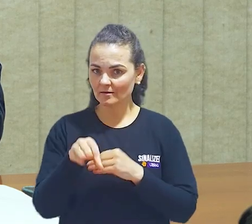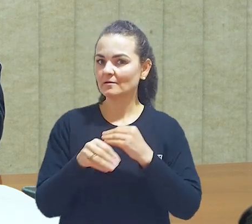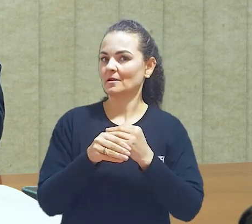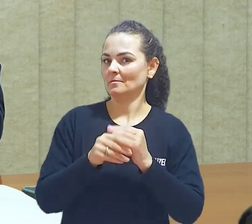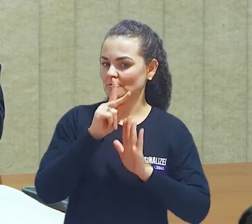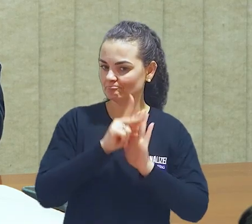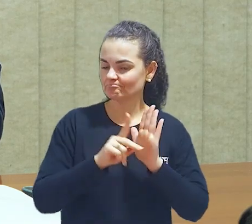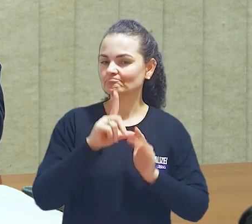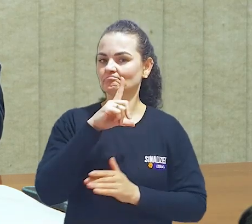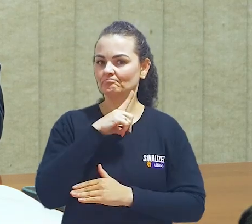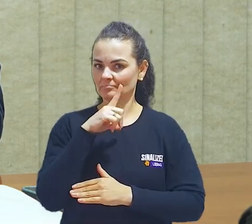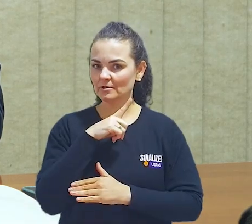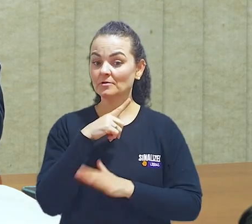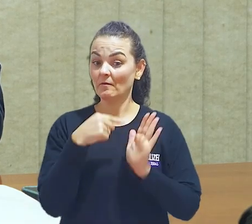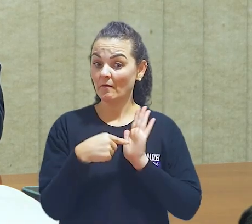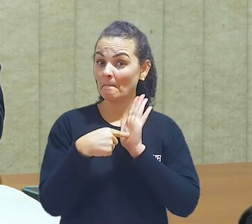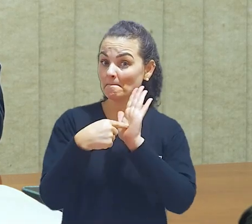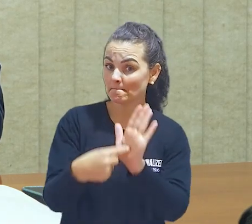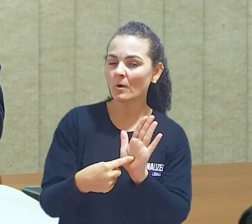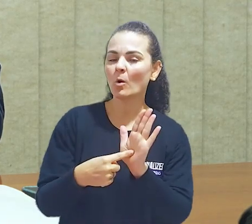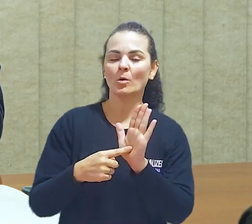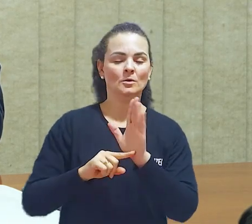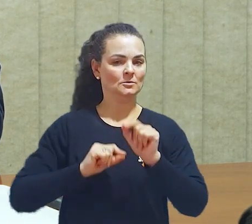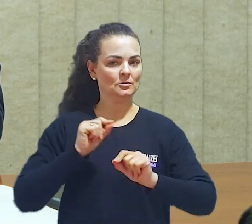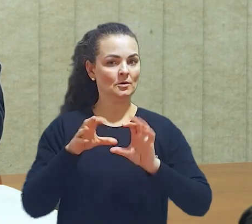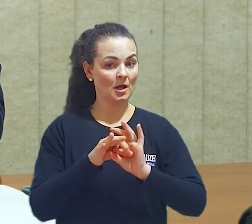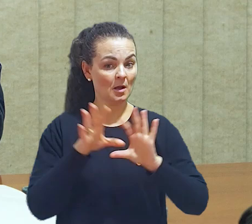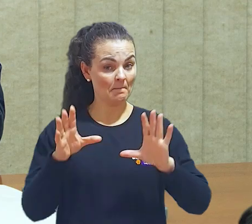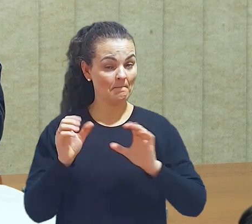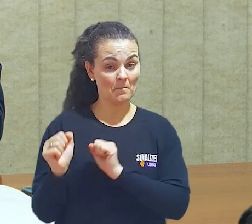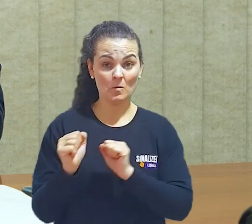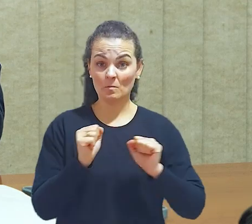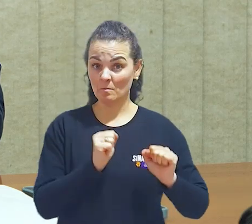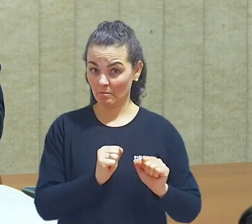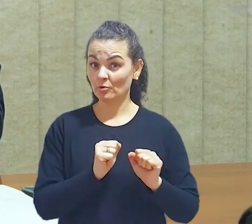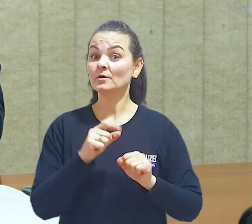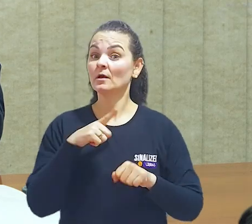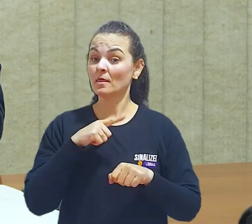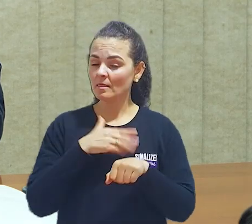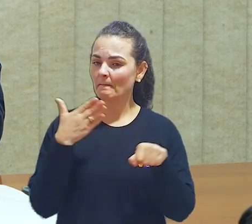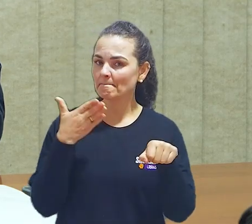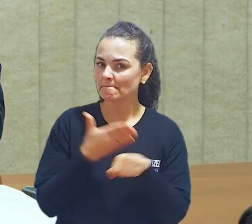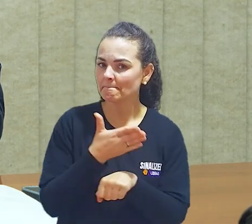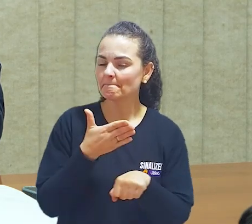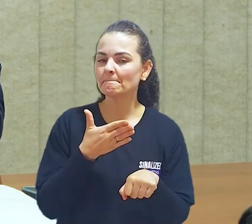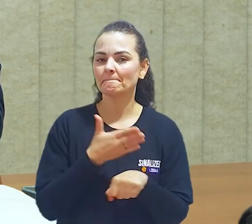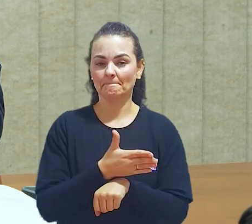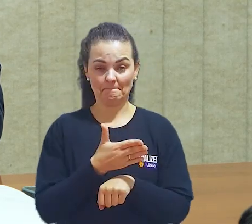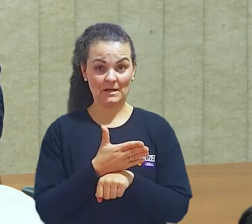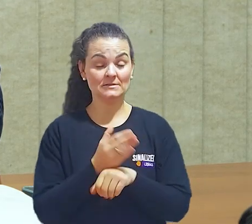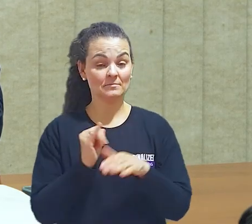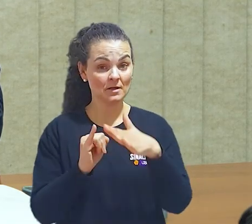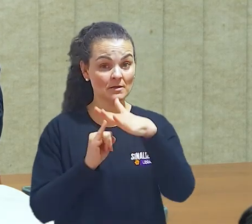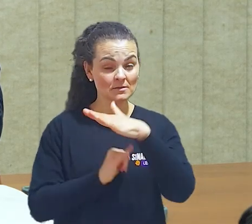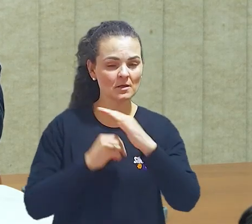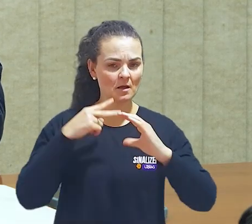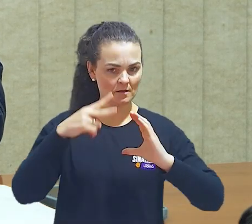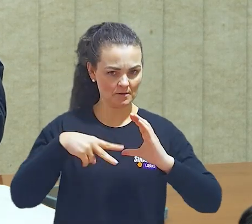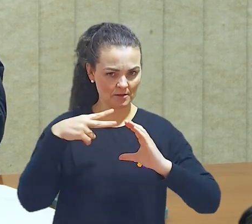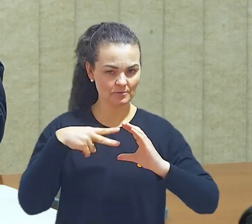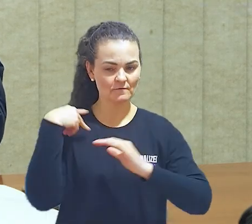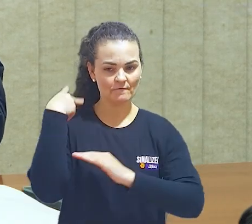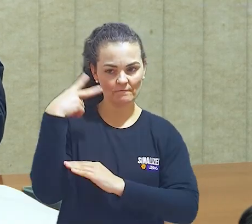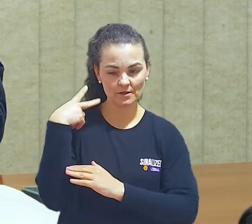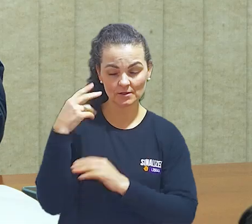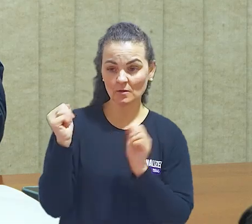Então, isso demonstra a independência do poder e a participação da instituição através dos